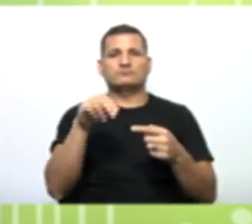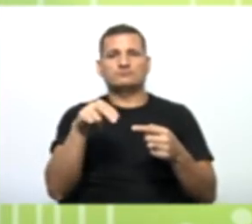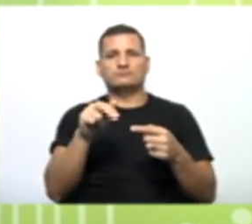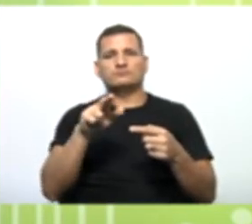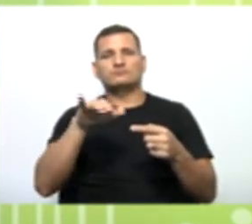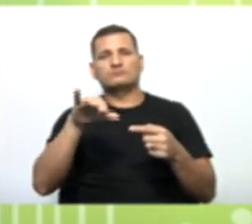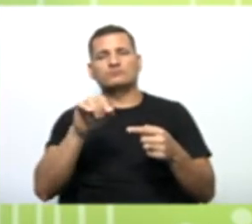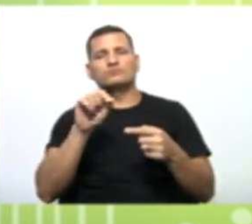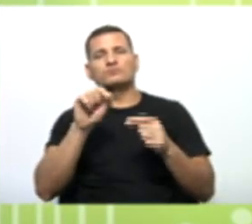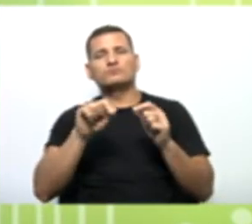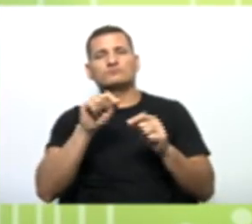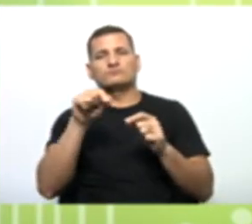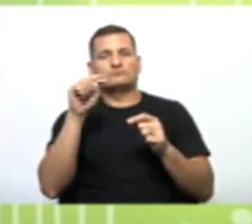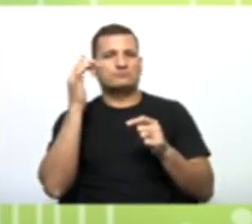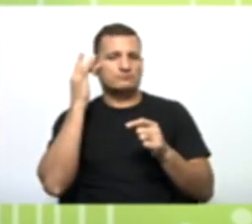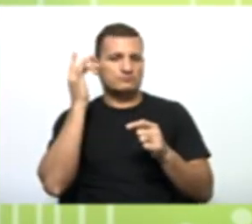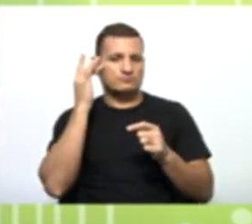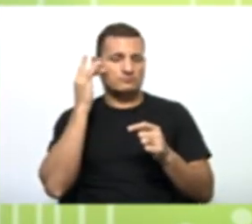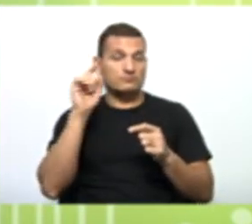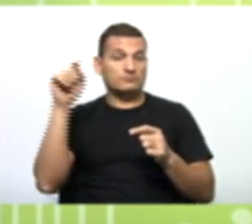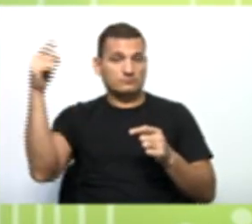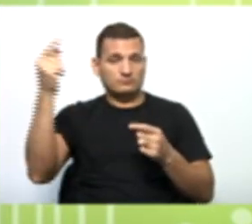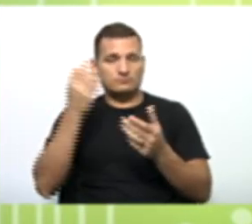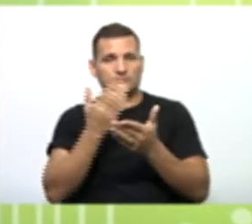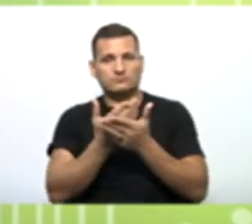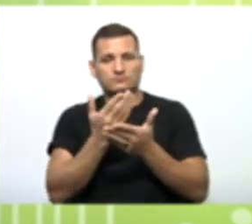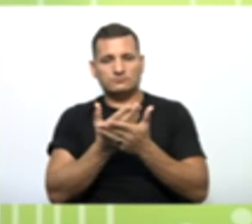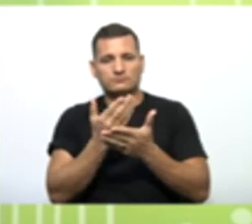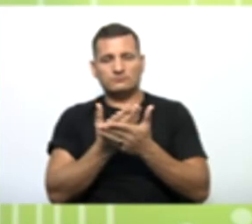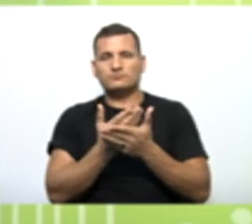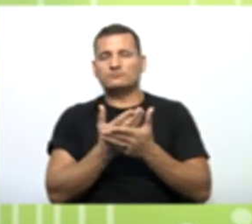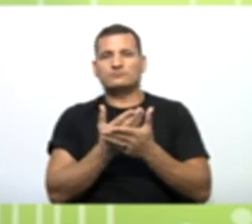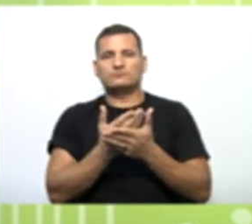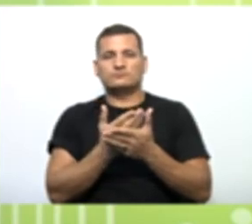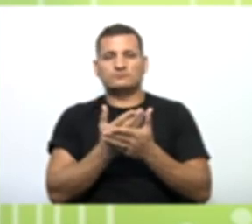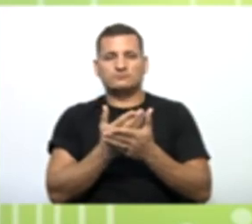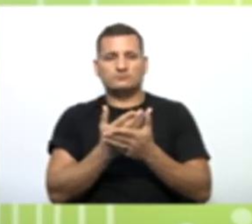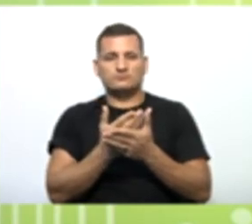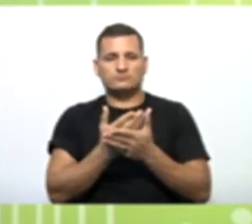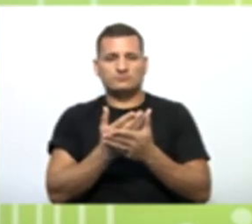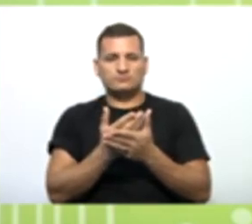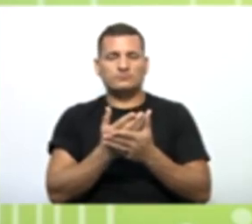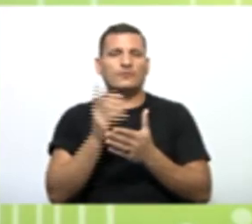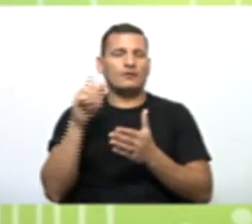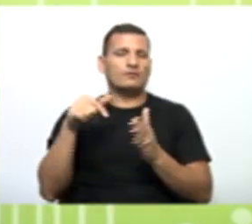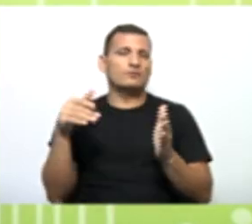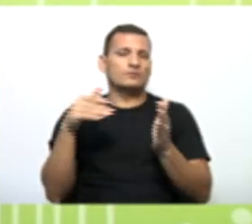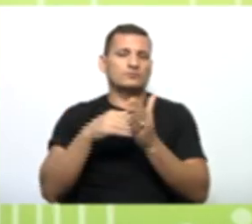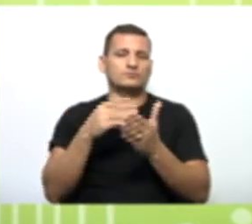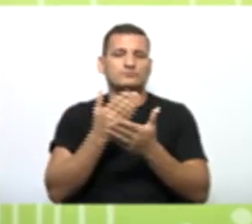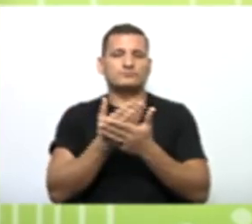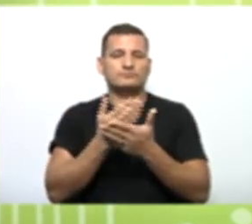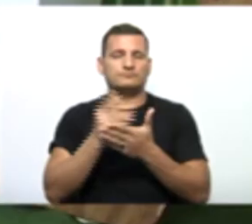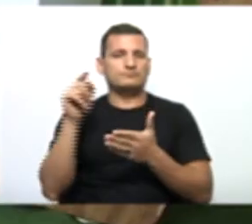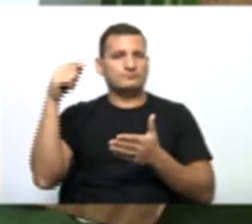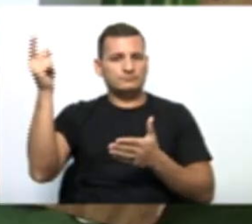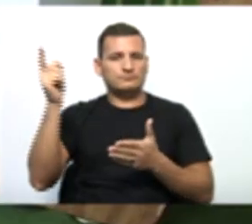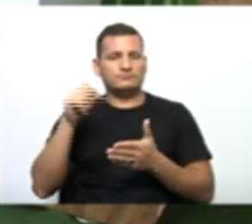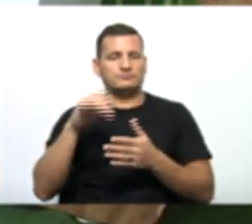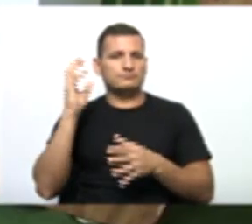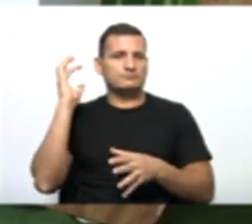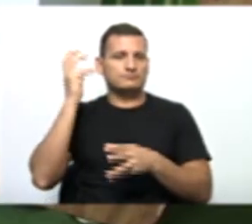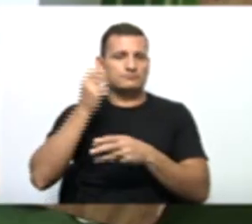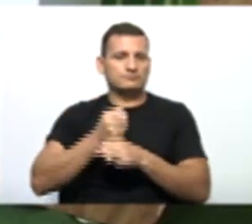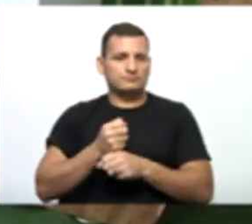acharam? A próxima aula, nós vamos estar trabalhando era a nossa última aula, né, Osimar? Uma aula de